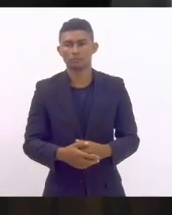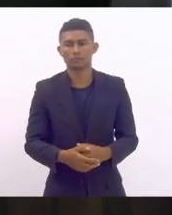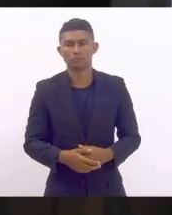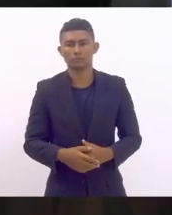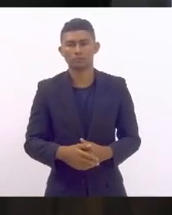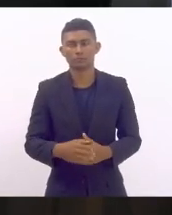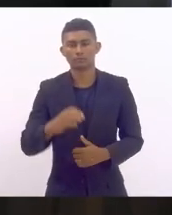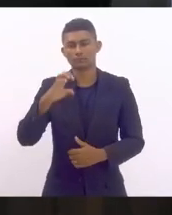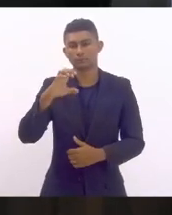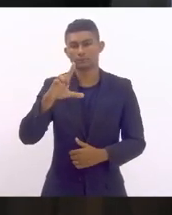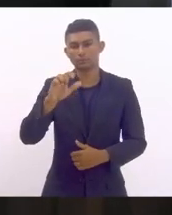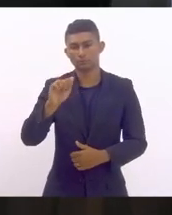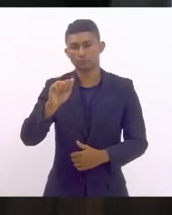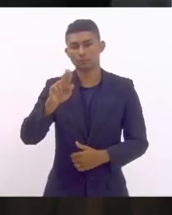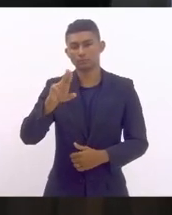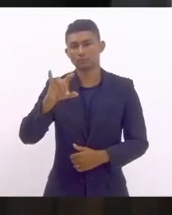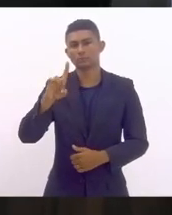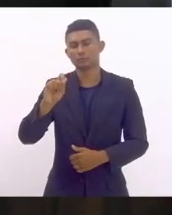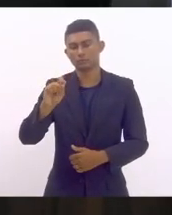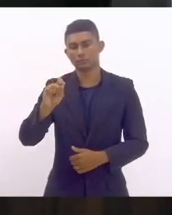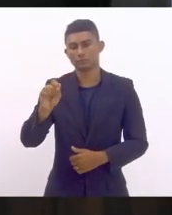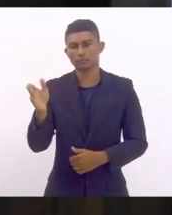Claudia Mota